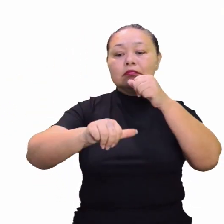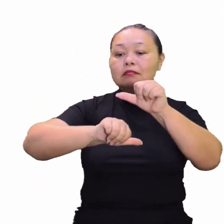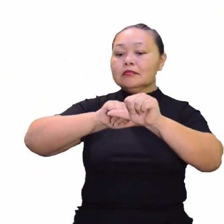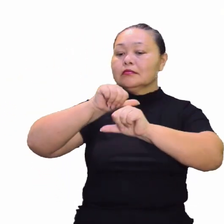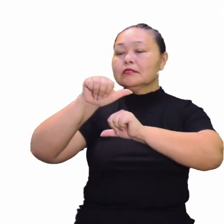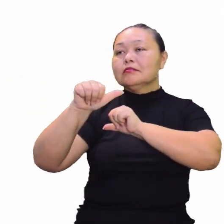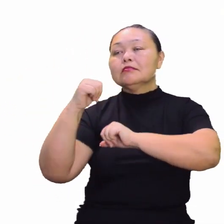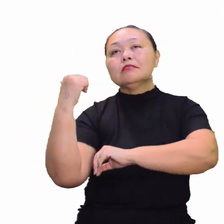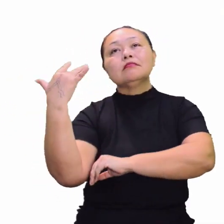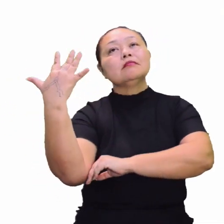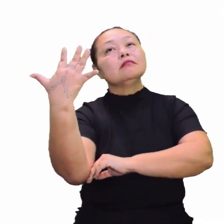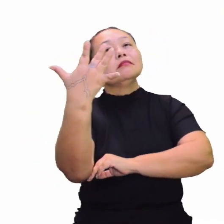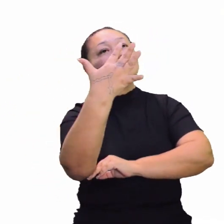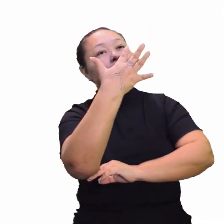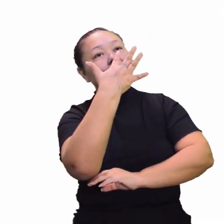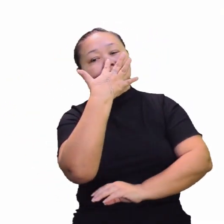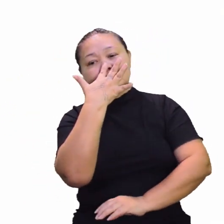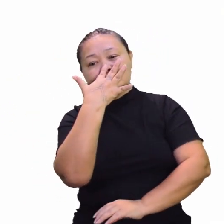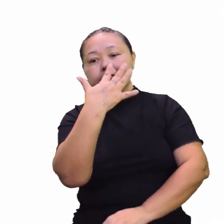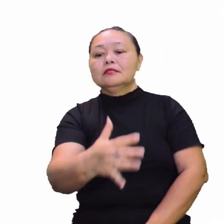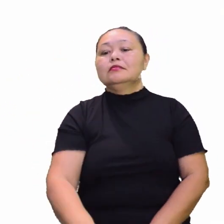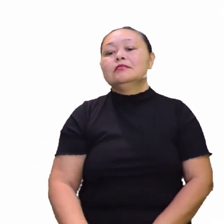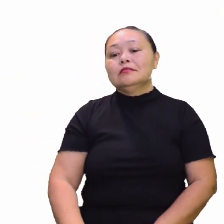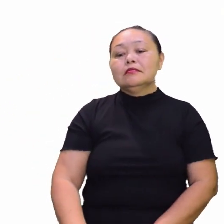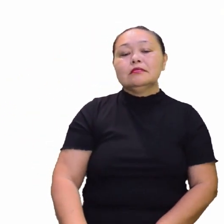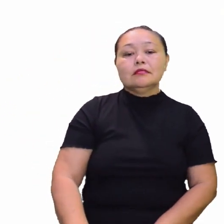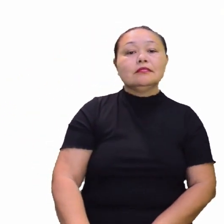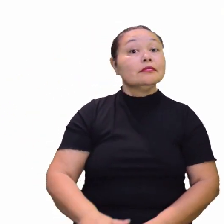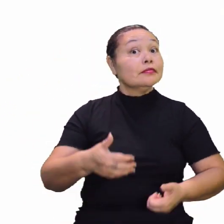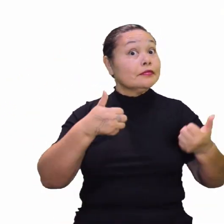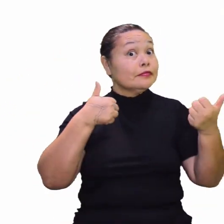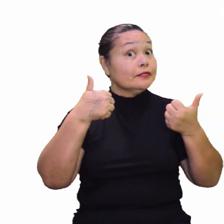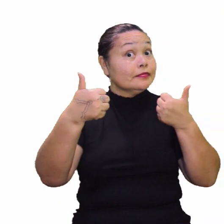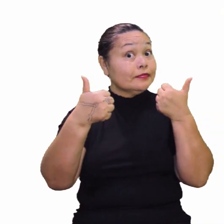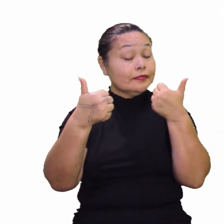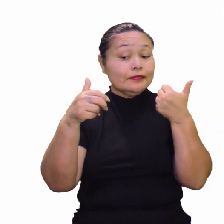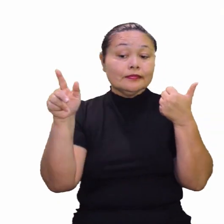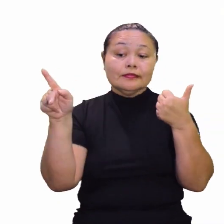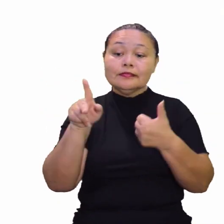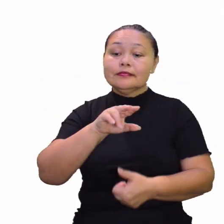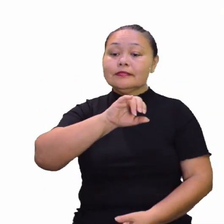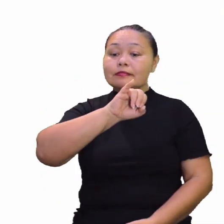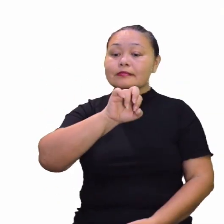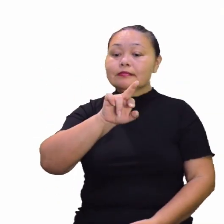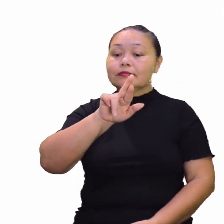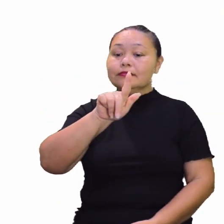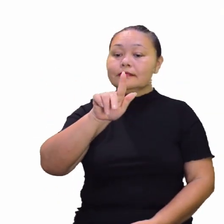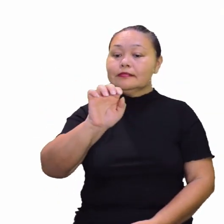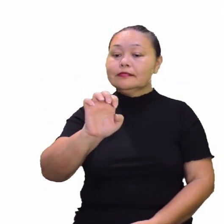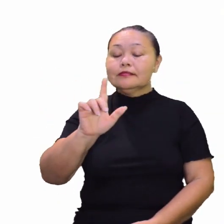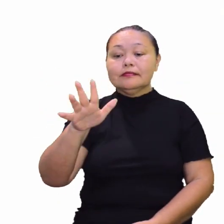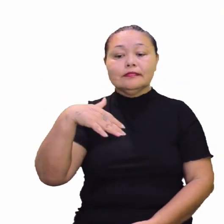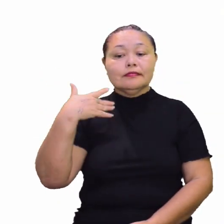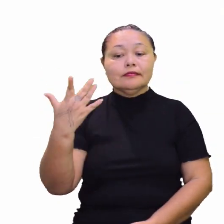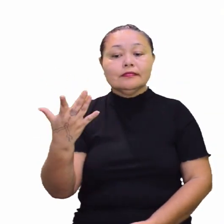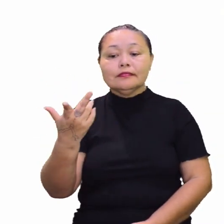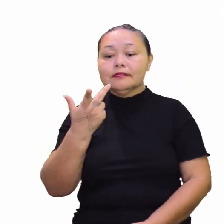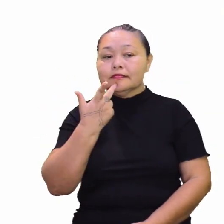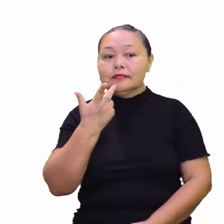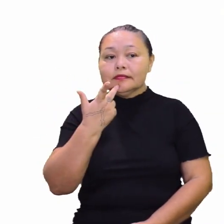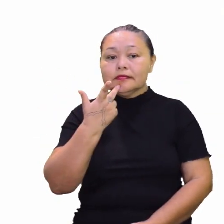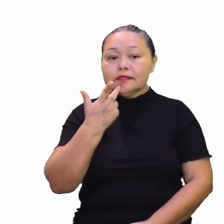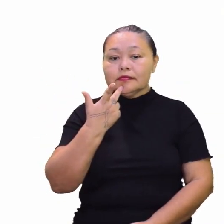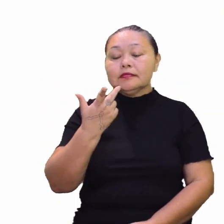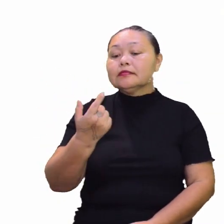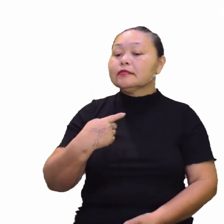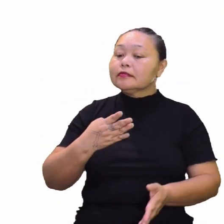processo de transformação da paisagem. Beleza, professor Jorge? Beleza. Então, galera, olha só, a gente está falando